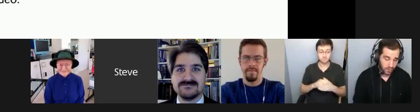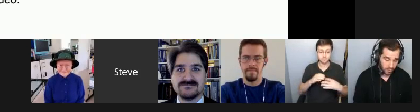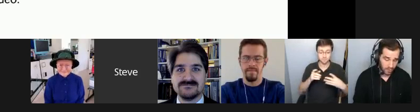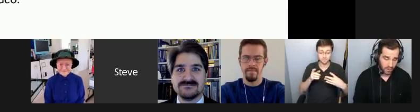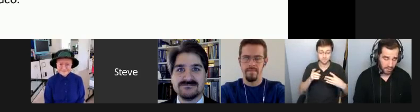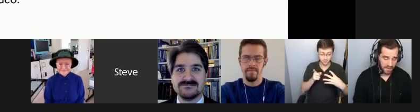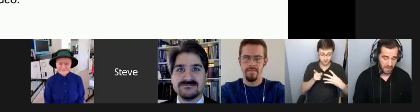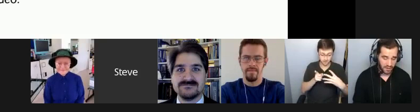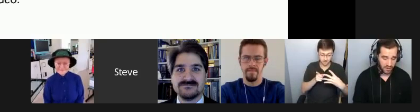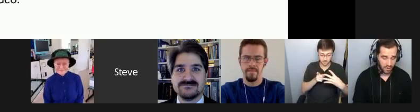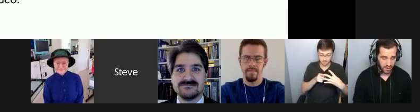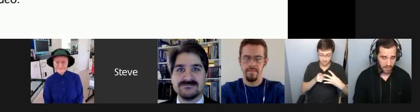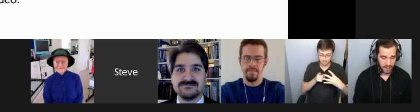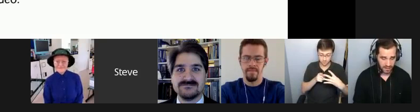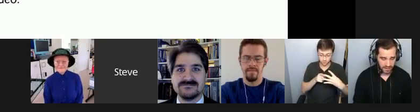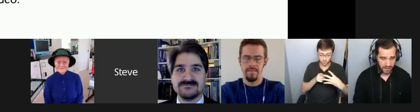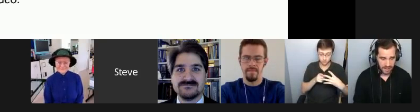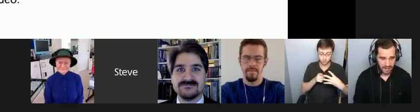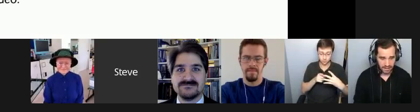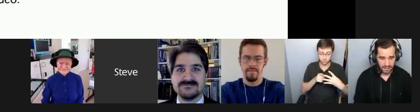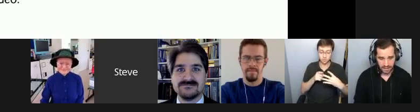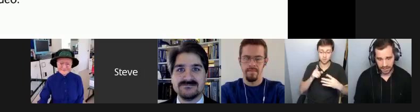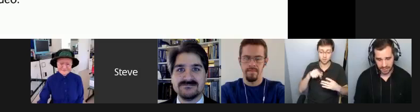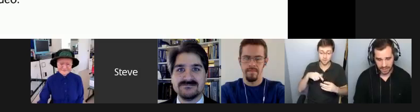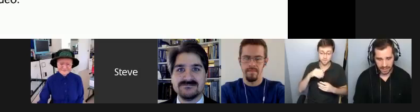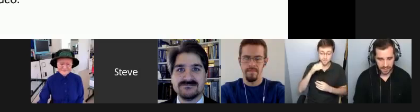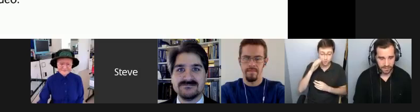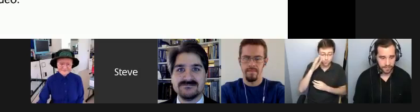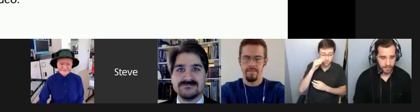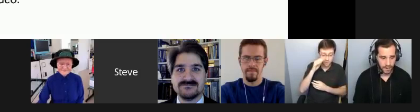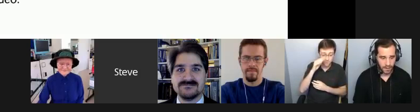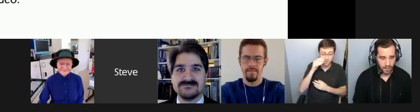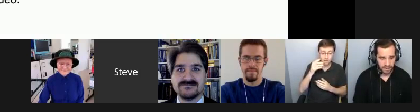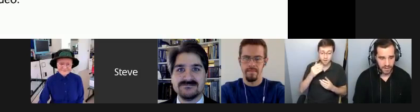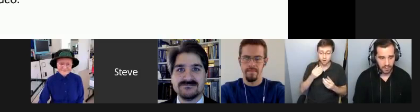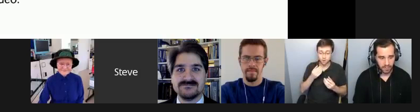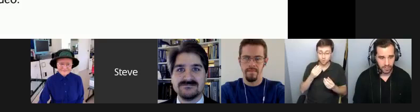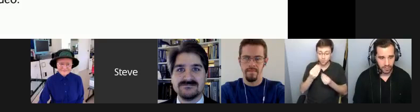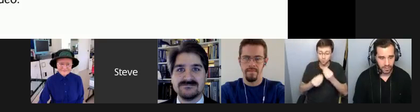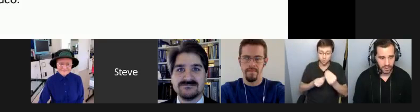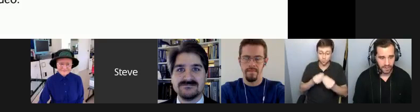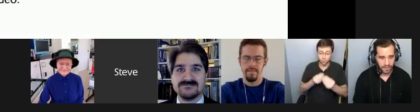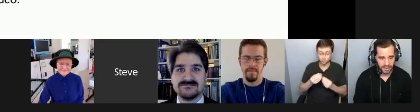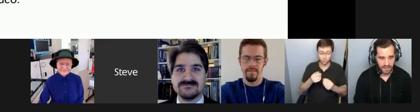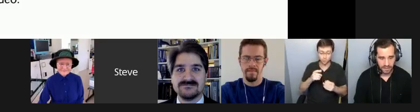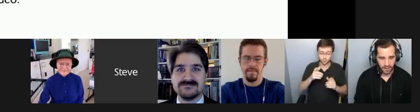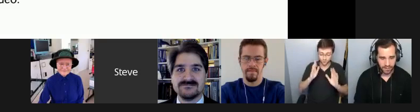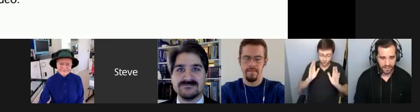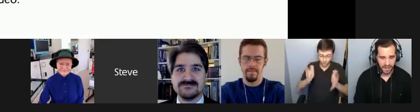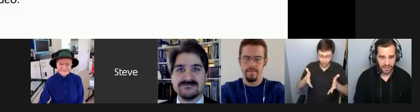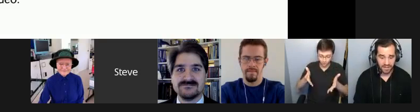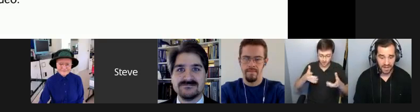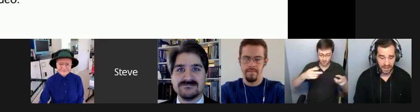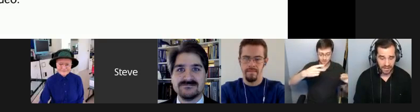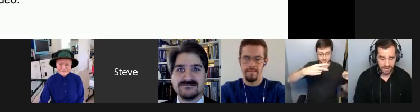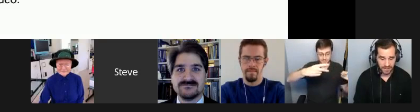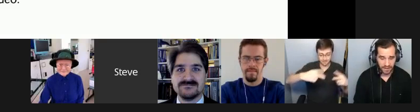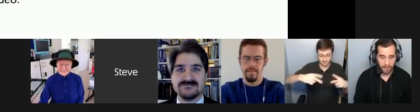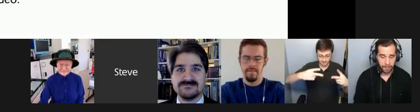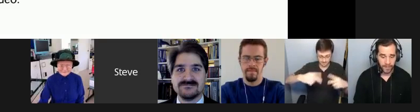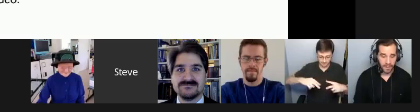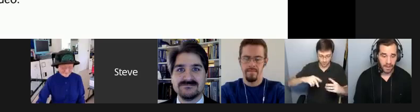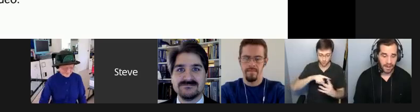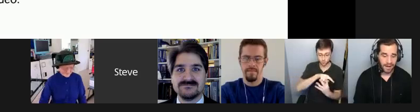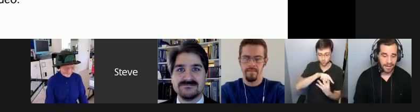Com surdos, obviamente, com experiência na escrita de sinais. O segundo objetivo específico é observar as